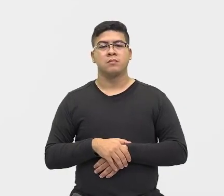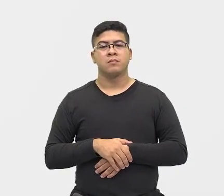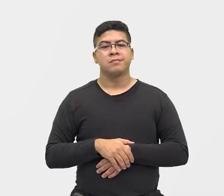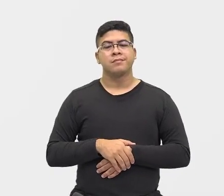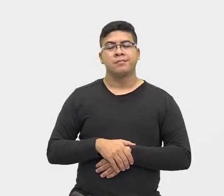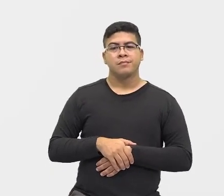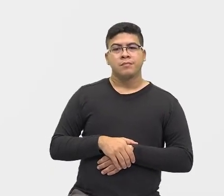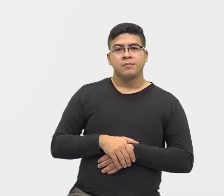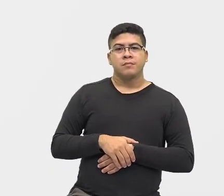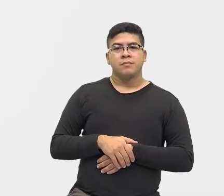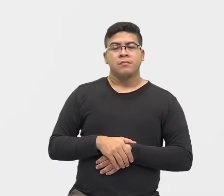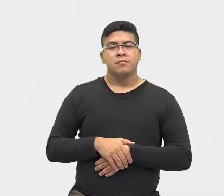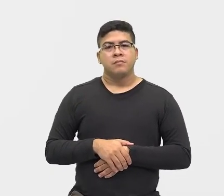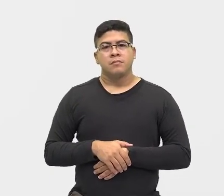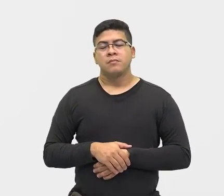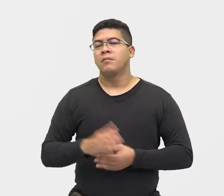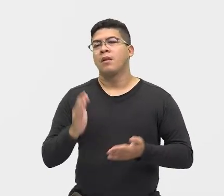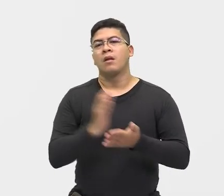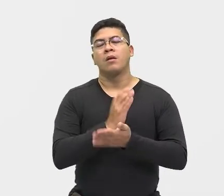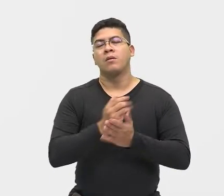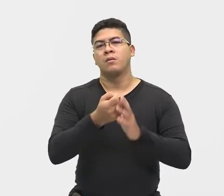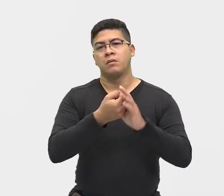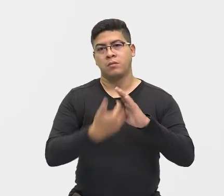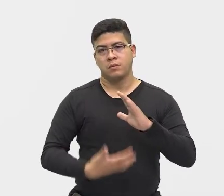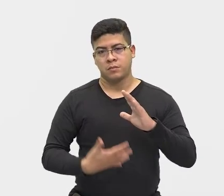respeito de características dele,